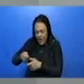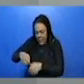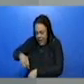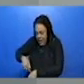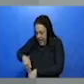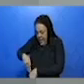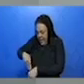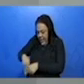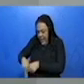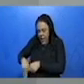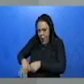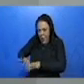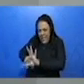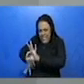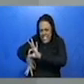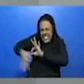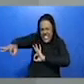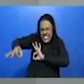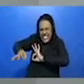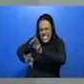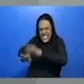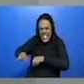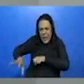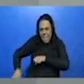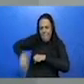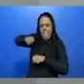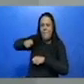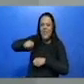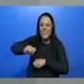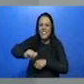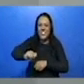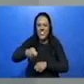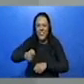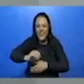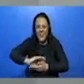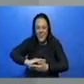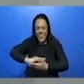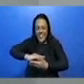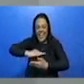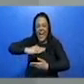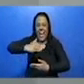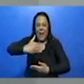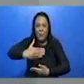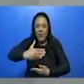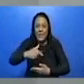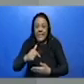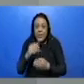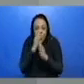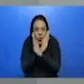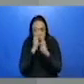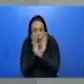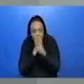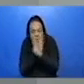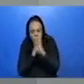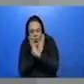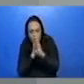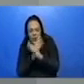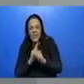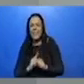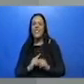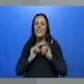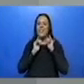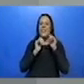rasga a roupa, pega aquela chave, consegue abrir e é o grande suspense. Aí a hora que ele vai narrando, né,